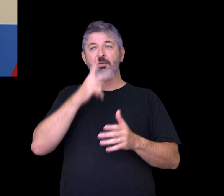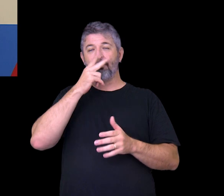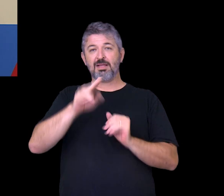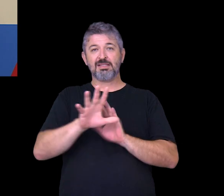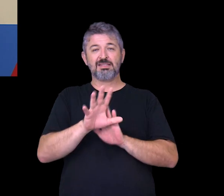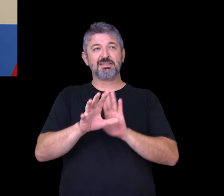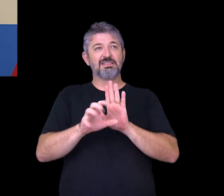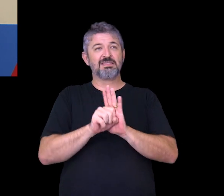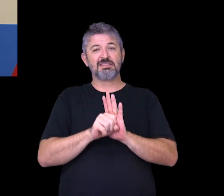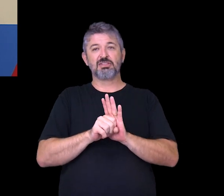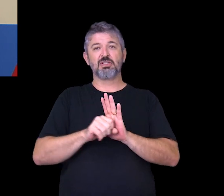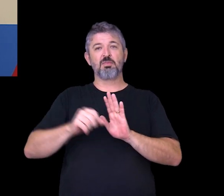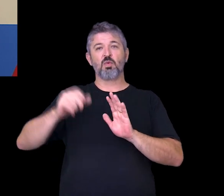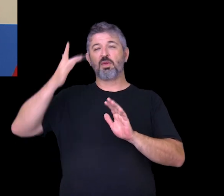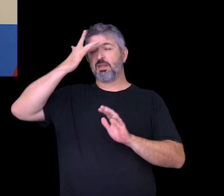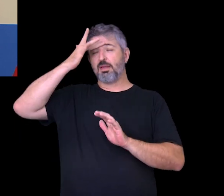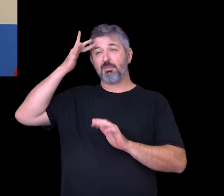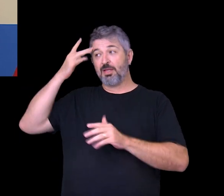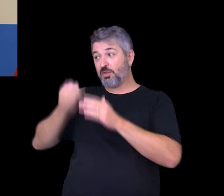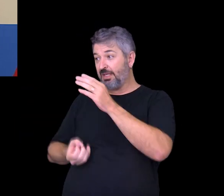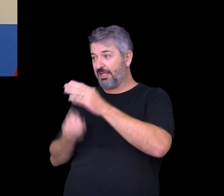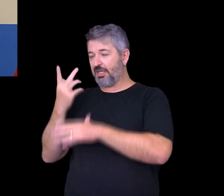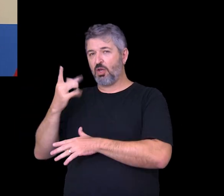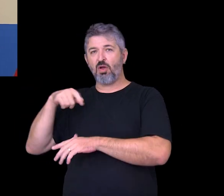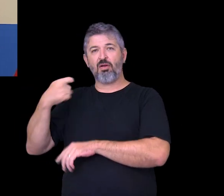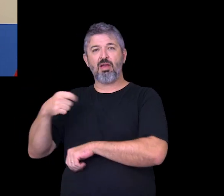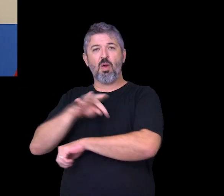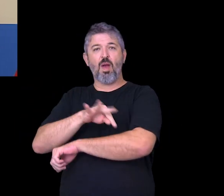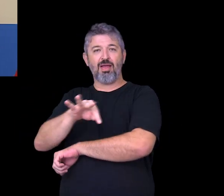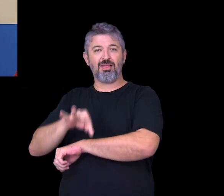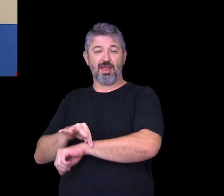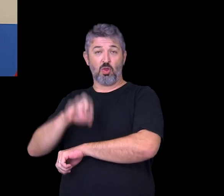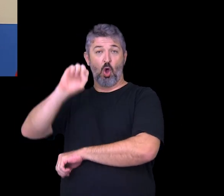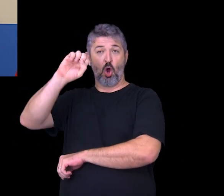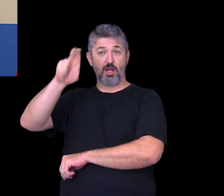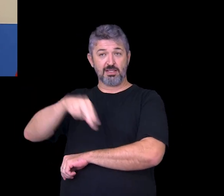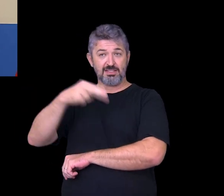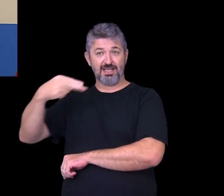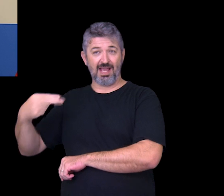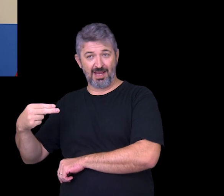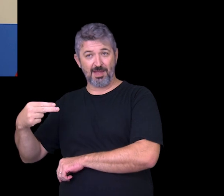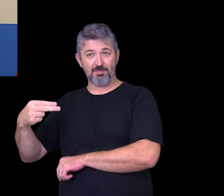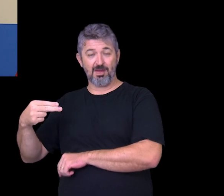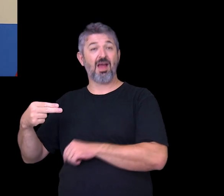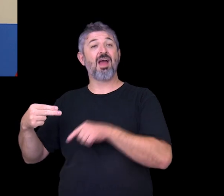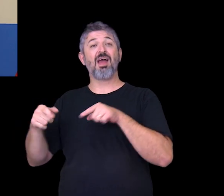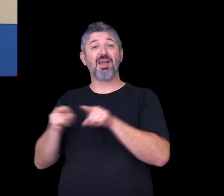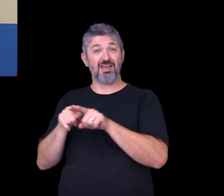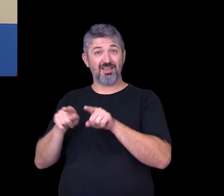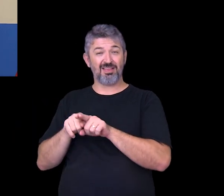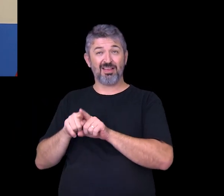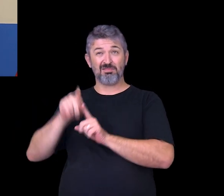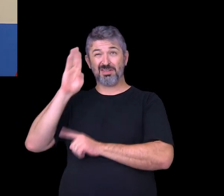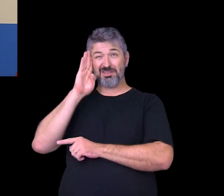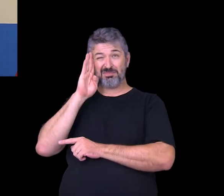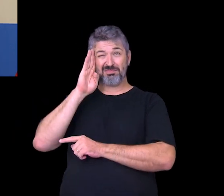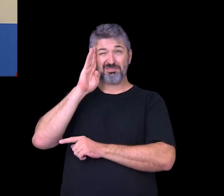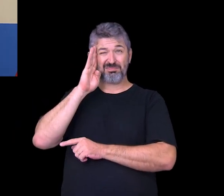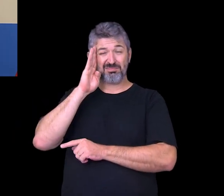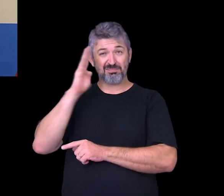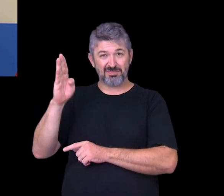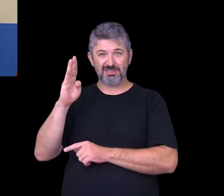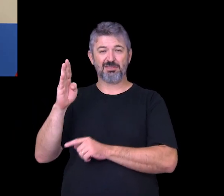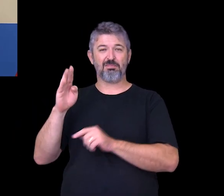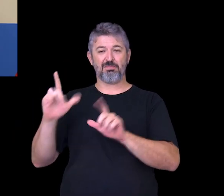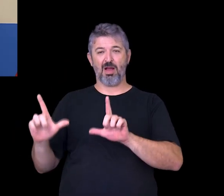seu criador, o arquiteto Oscar Niemeyer. Tornou também um dos principais cartões postais de Brasília, cidade